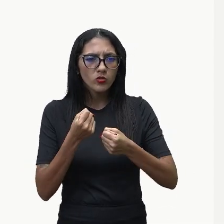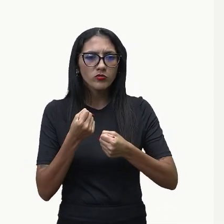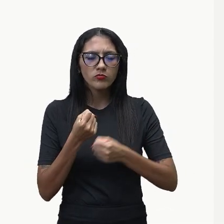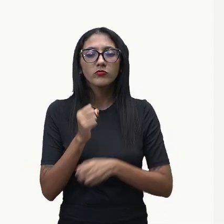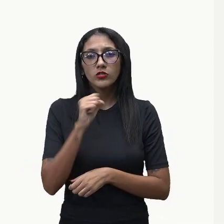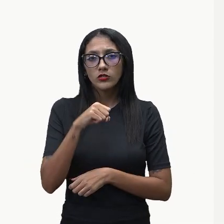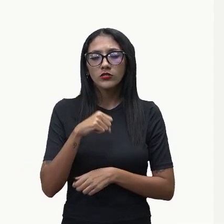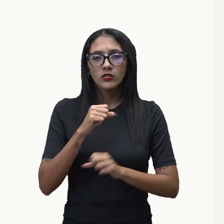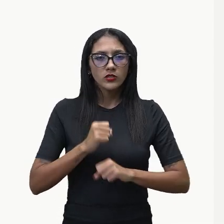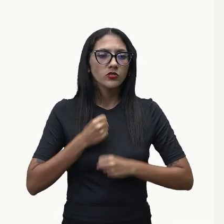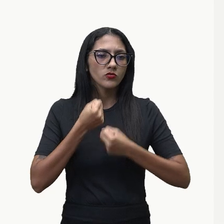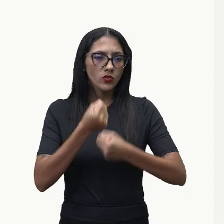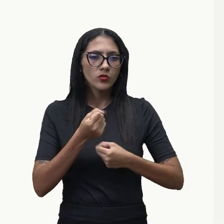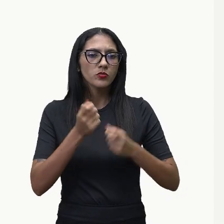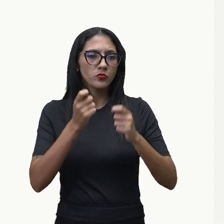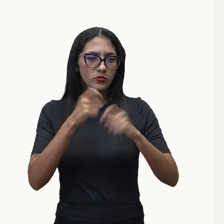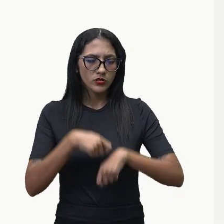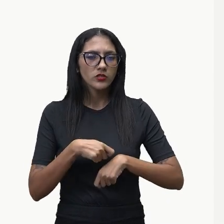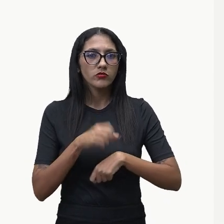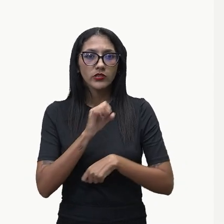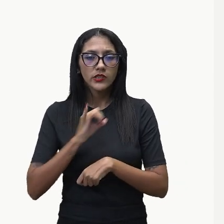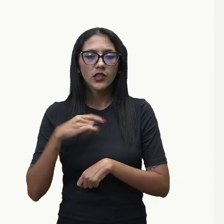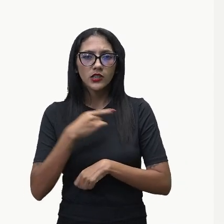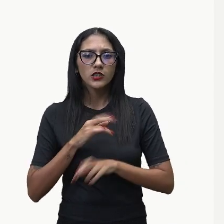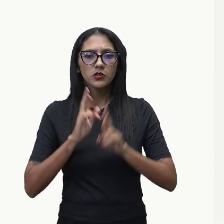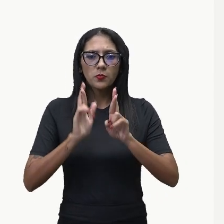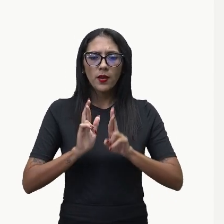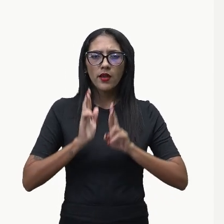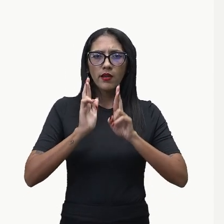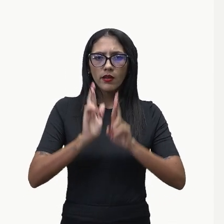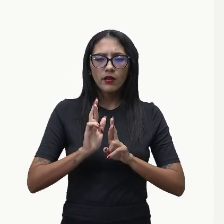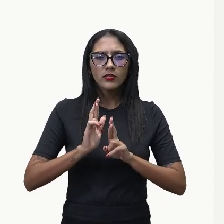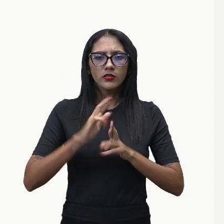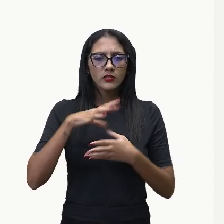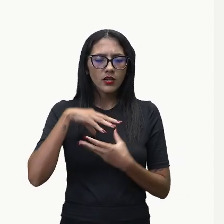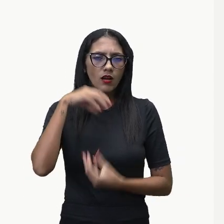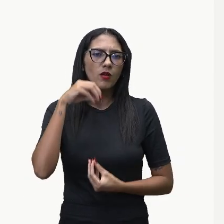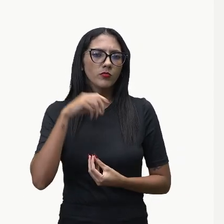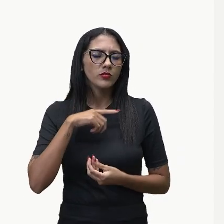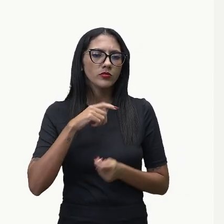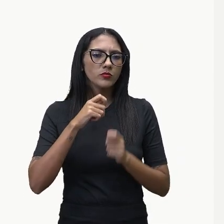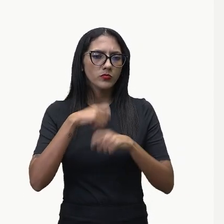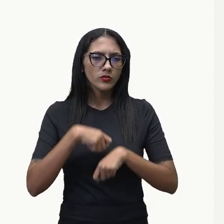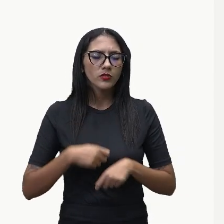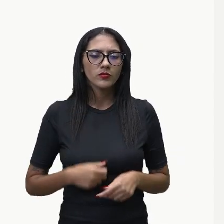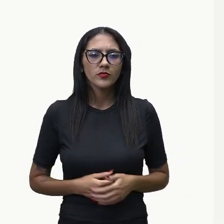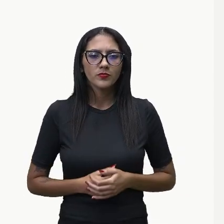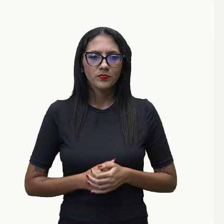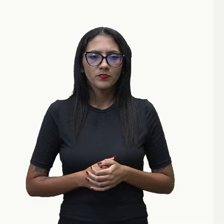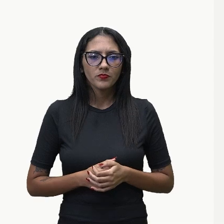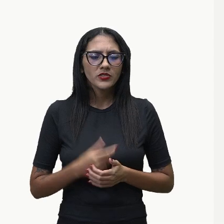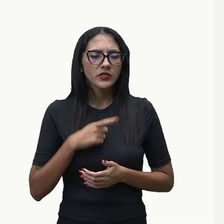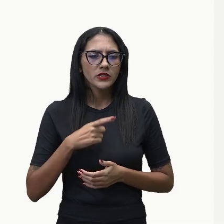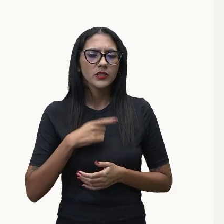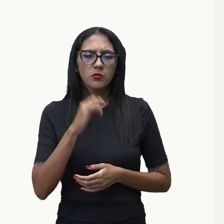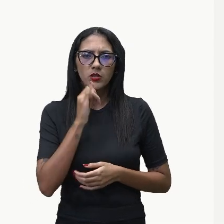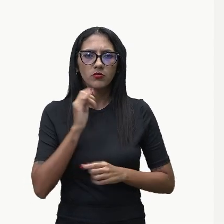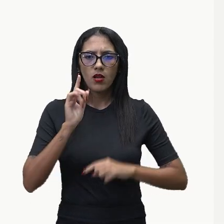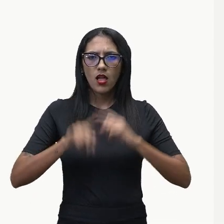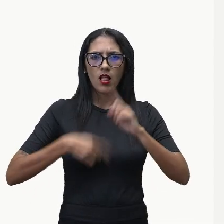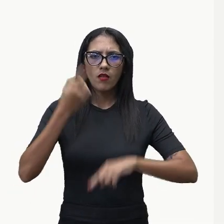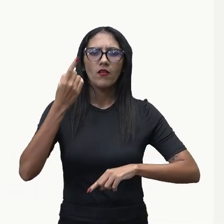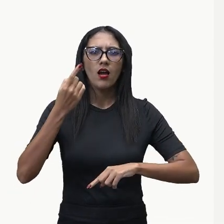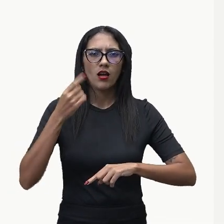vale a pena se há uma grandeza, se há algo maior, uma grandeza que podemos dizer até que vai elevar o espírito.